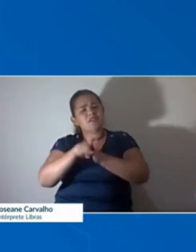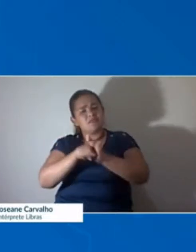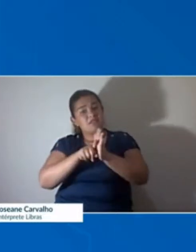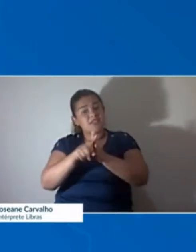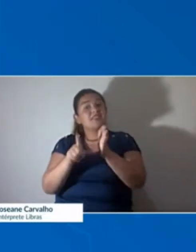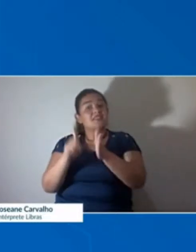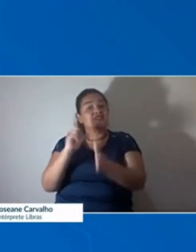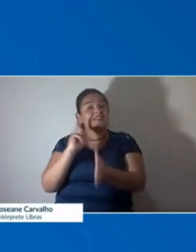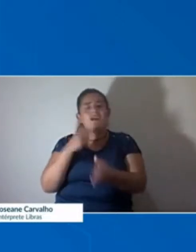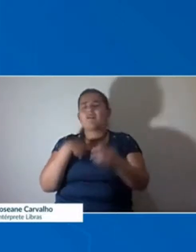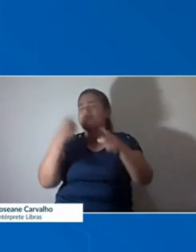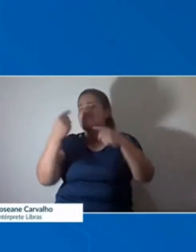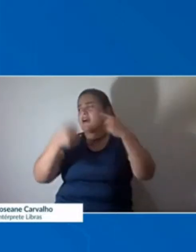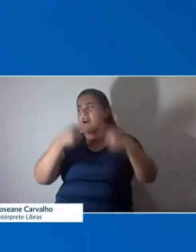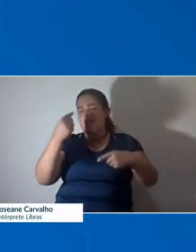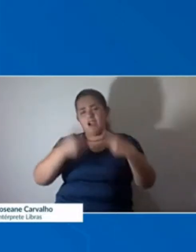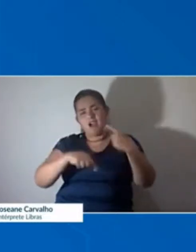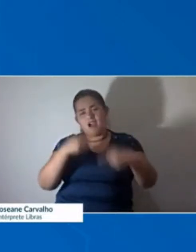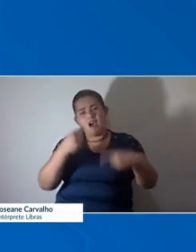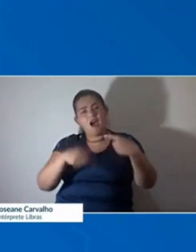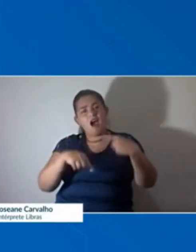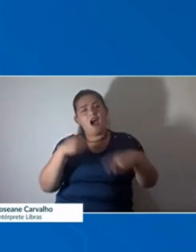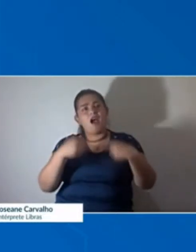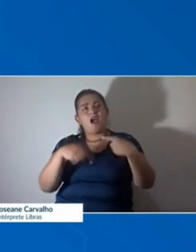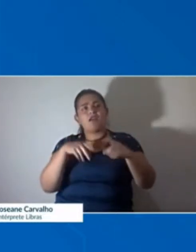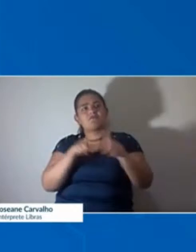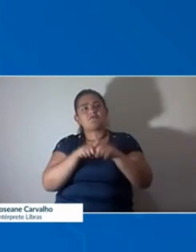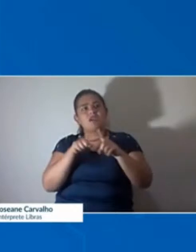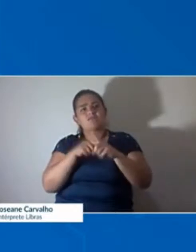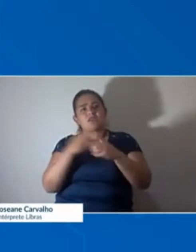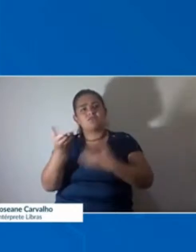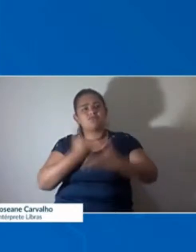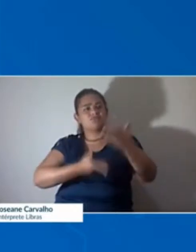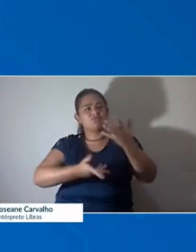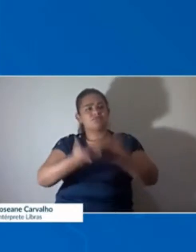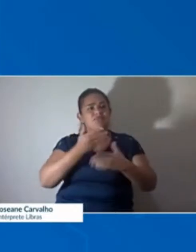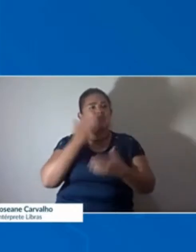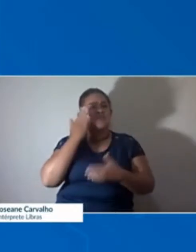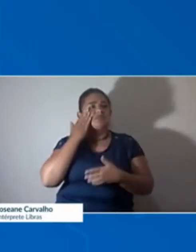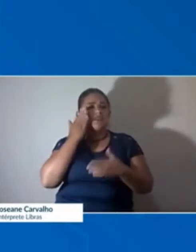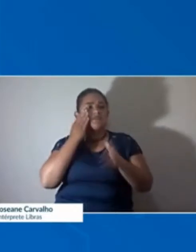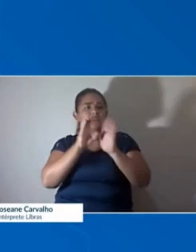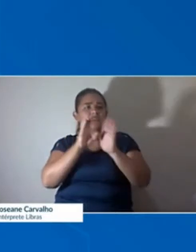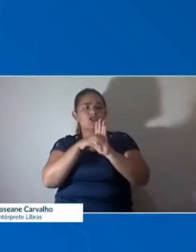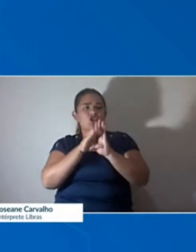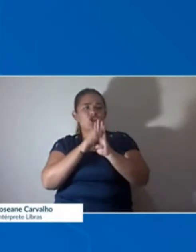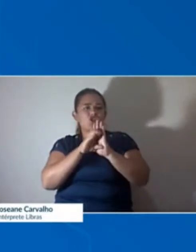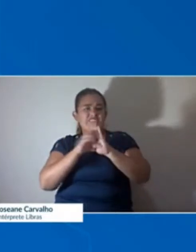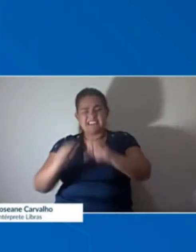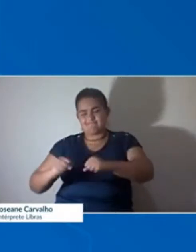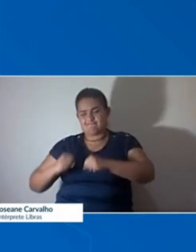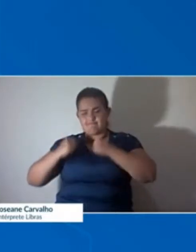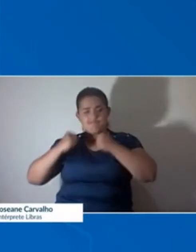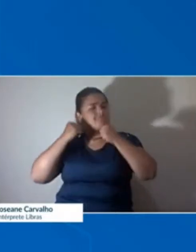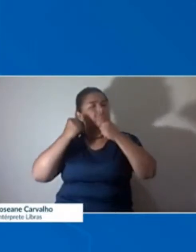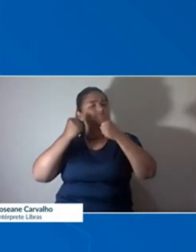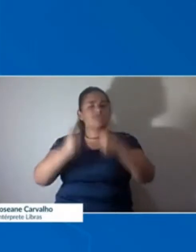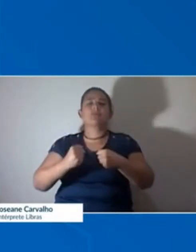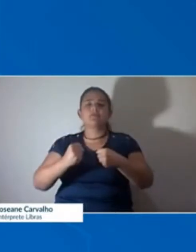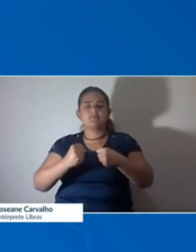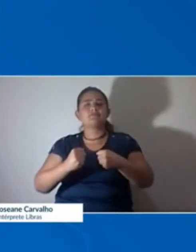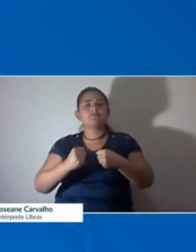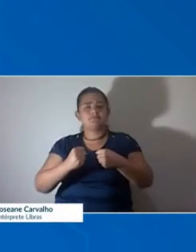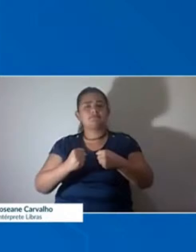monte de debates, e para ver esse conceito de resistência de maneira a